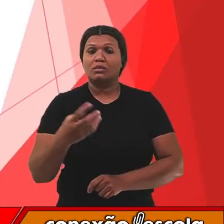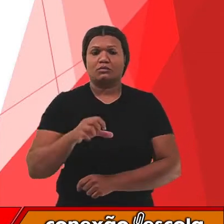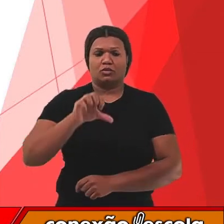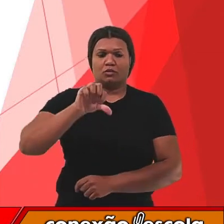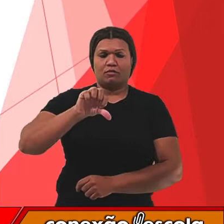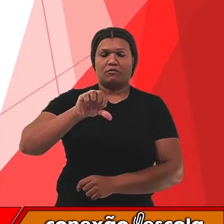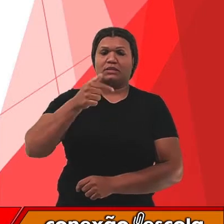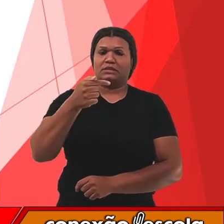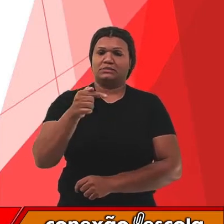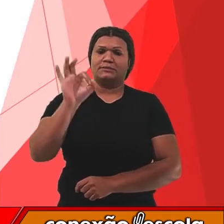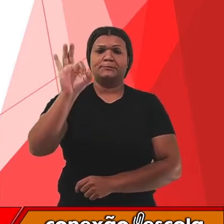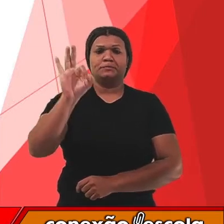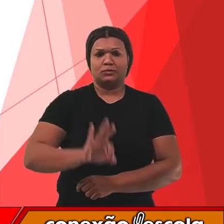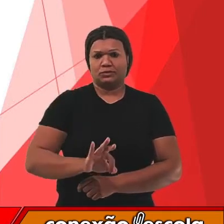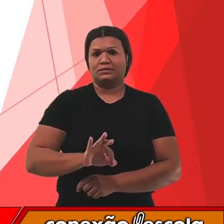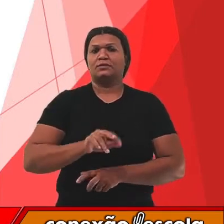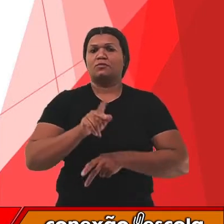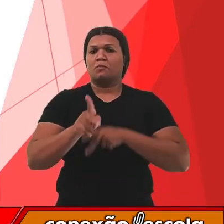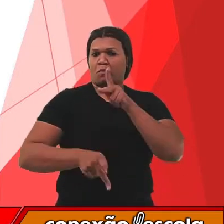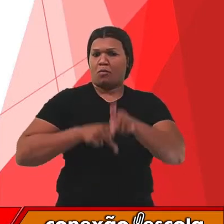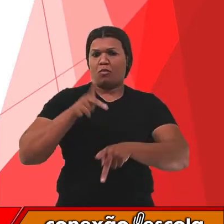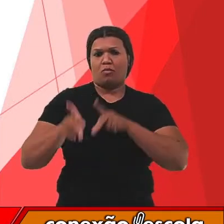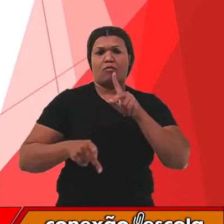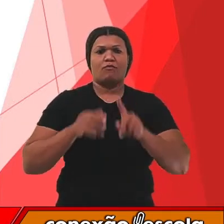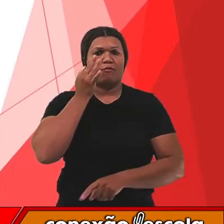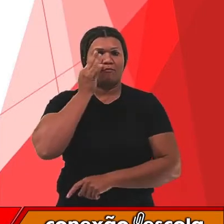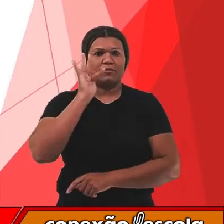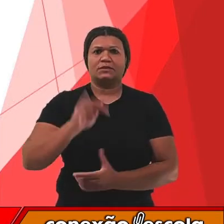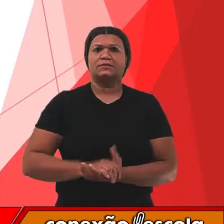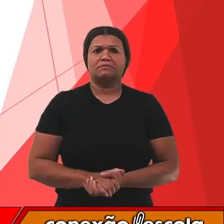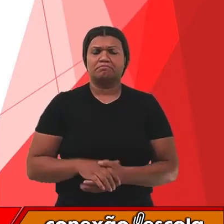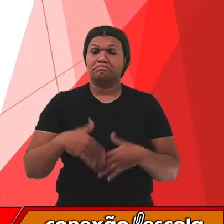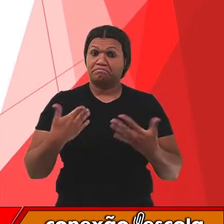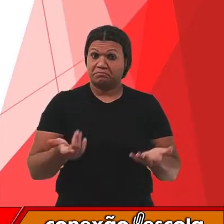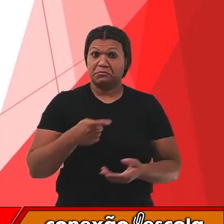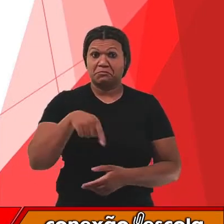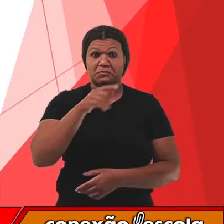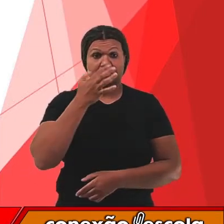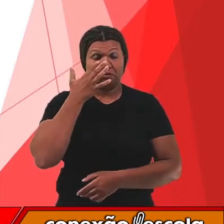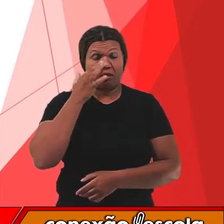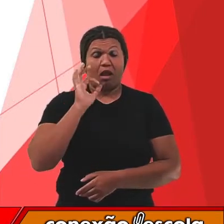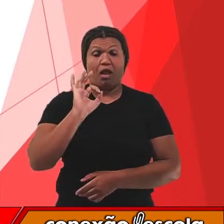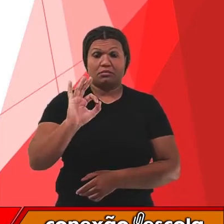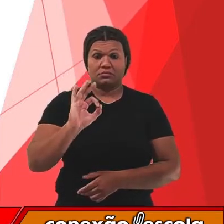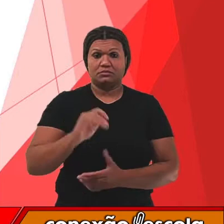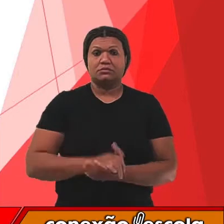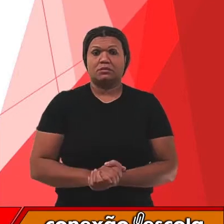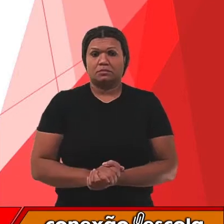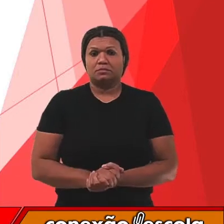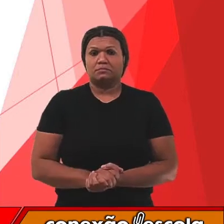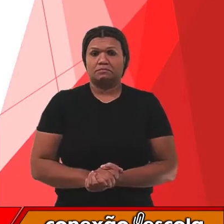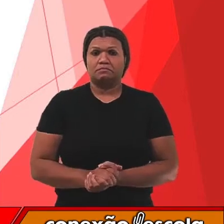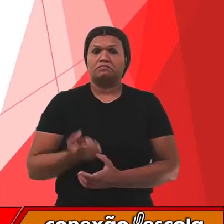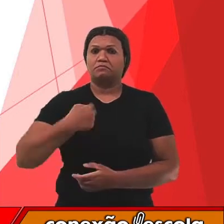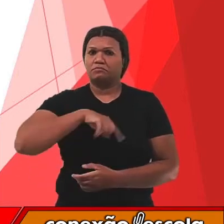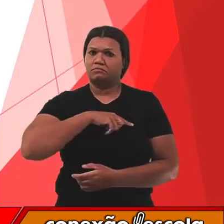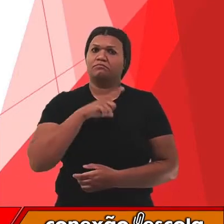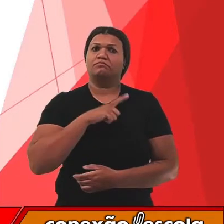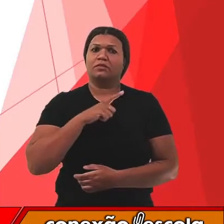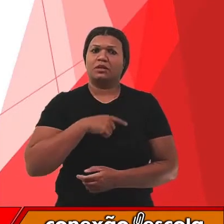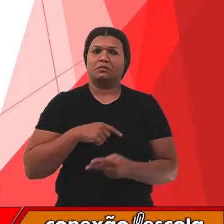97% da população francesa. Então, observem, nós temos